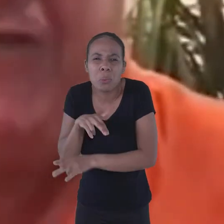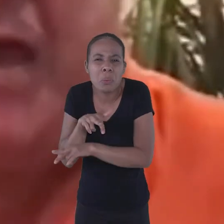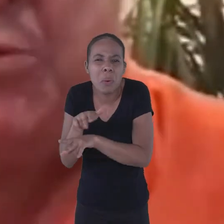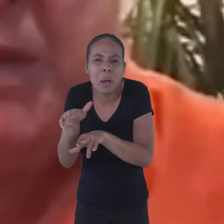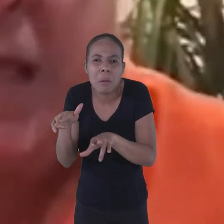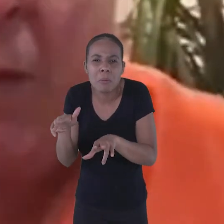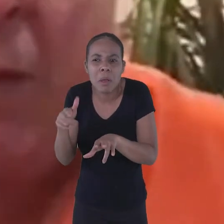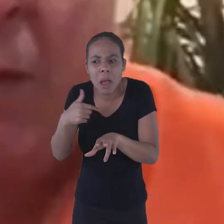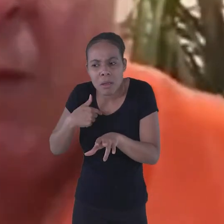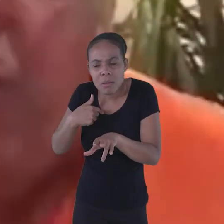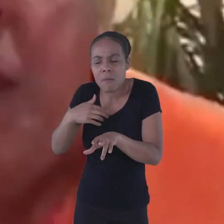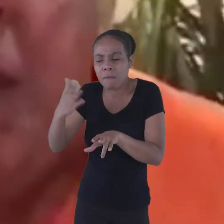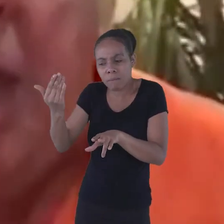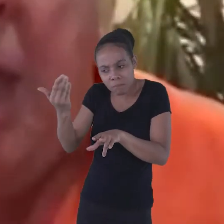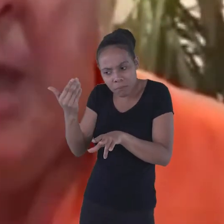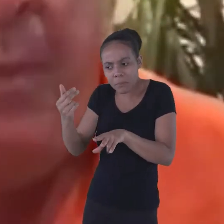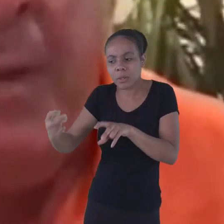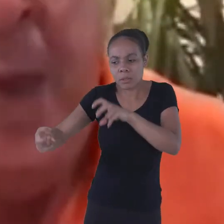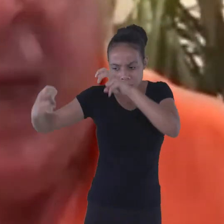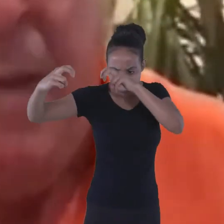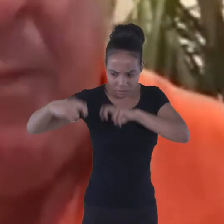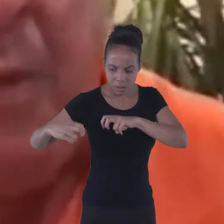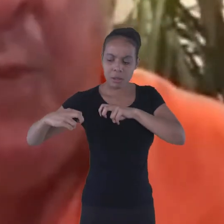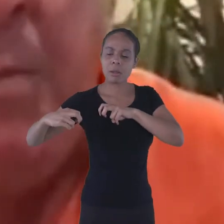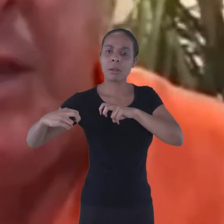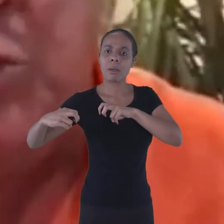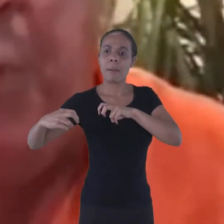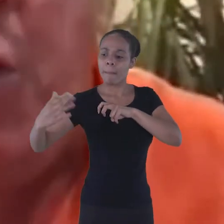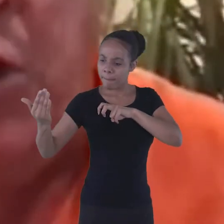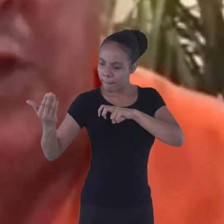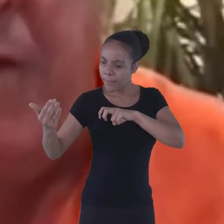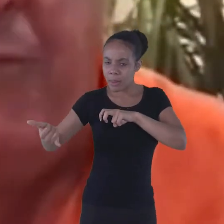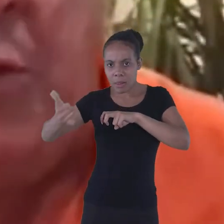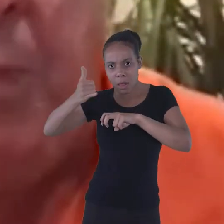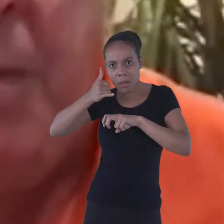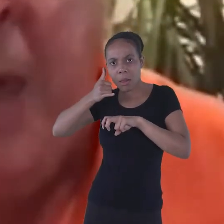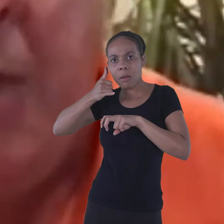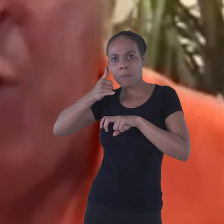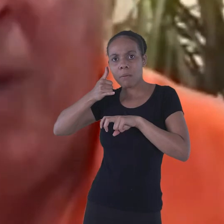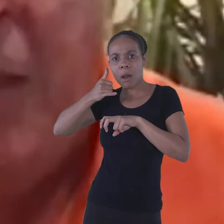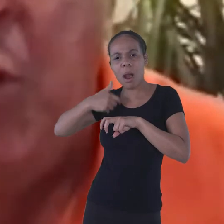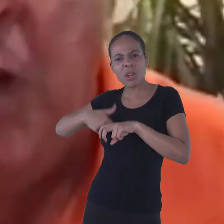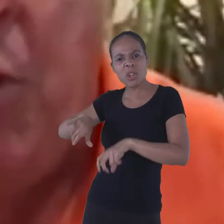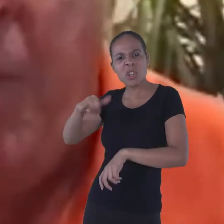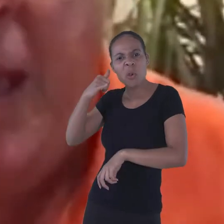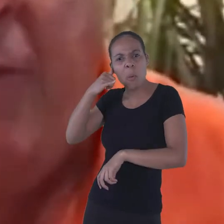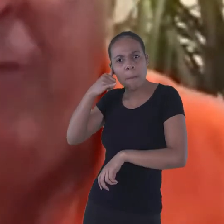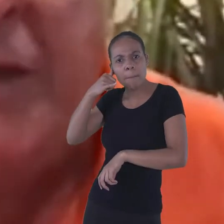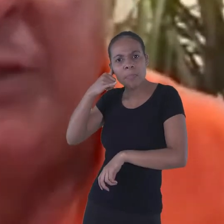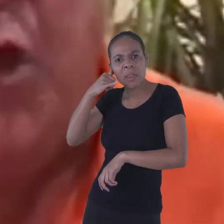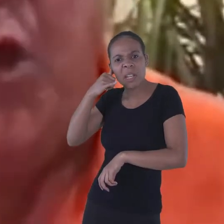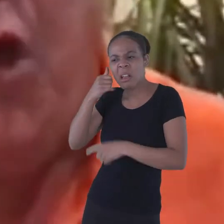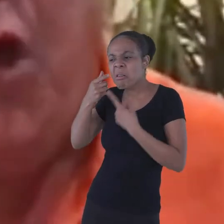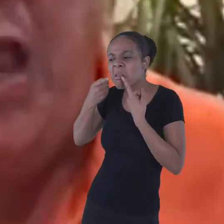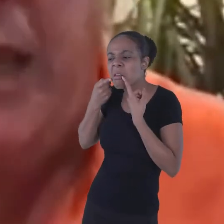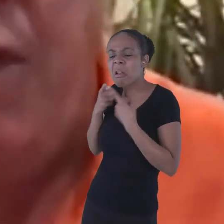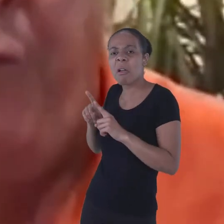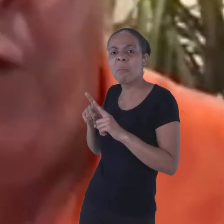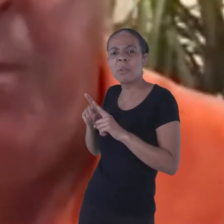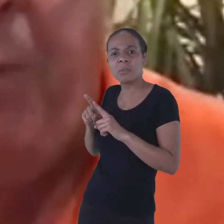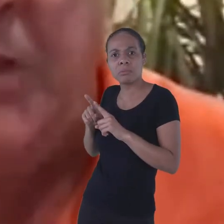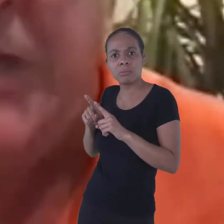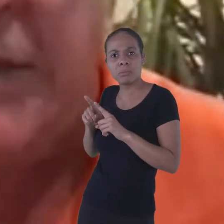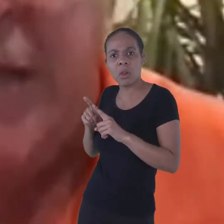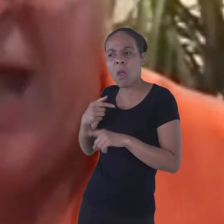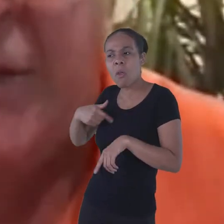na minha frente, me dá o telefone, e o primeiro esporro que eu dei foi no primeiro cobrador que ligou para ele. Eu falei assim, olha aqui, eu